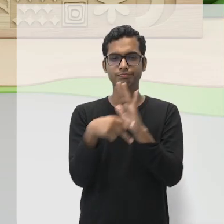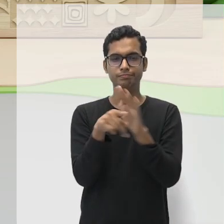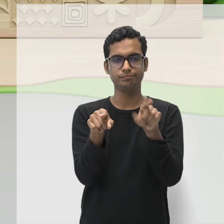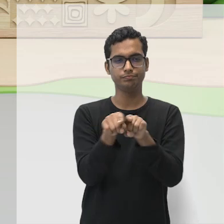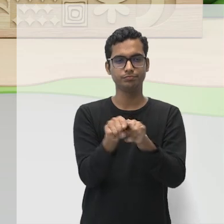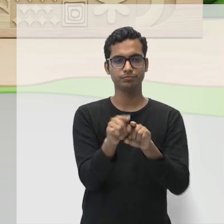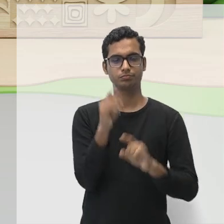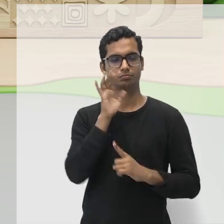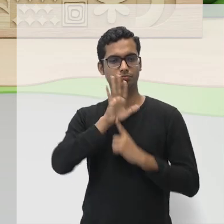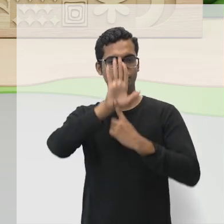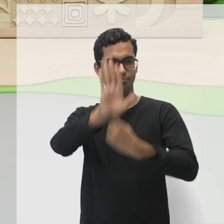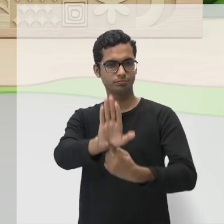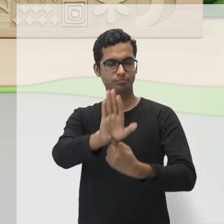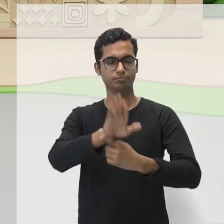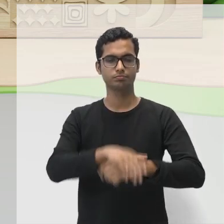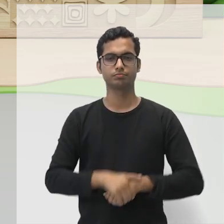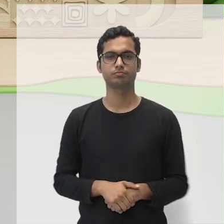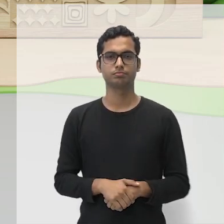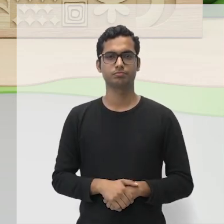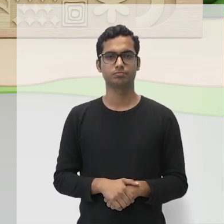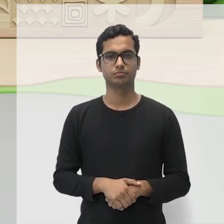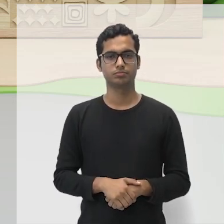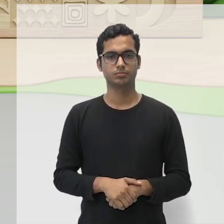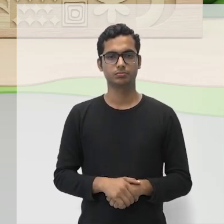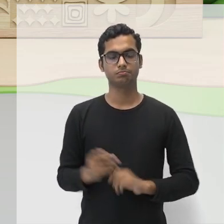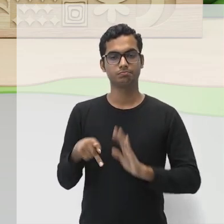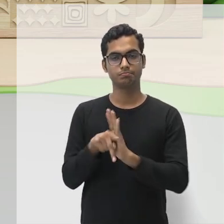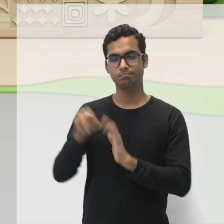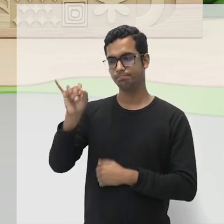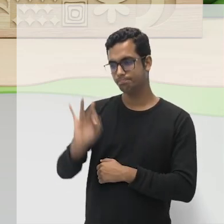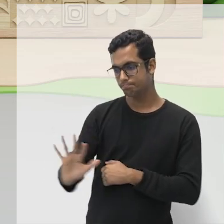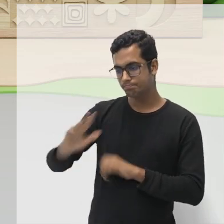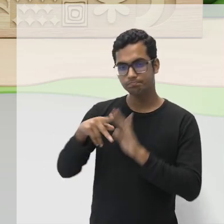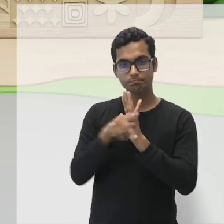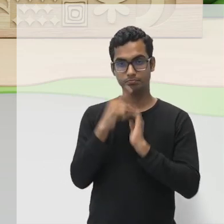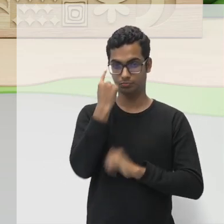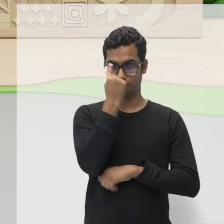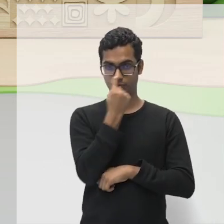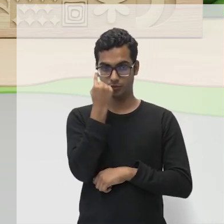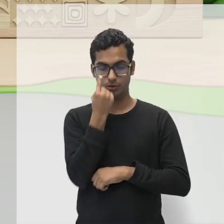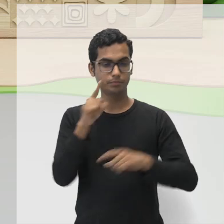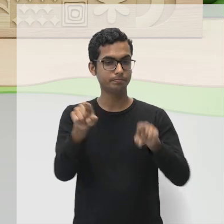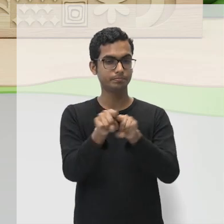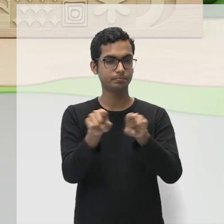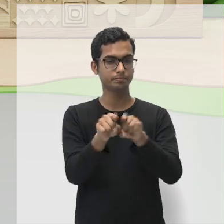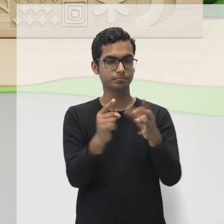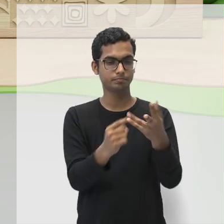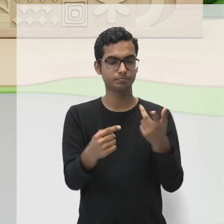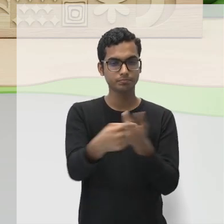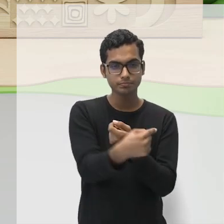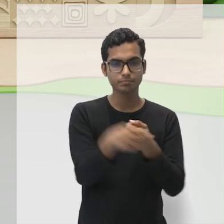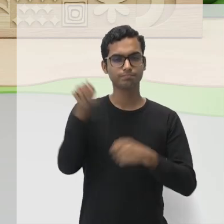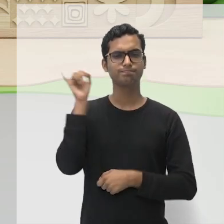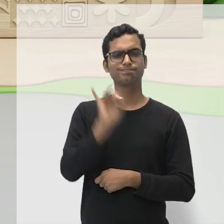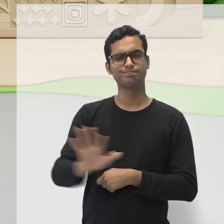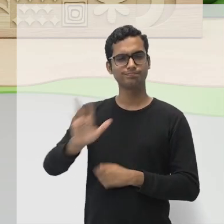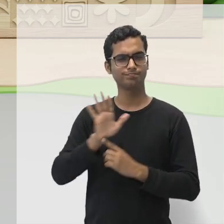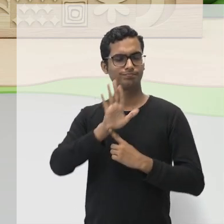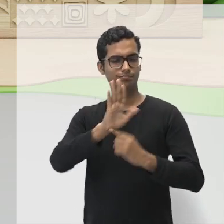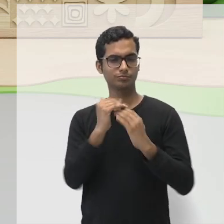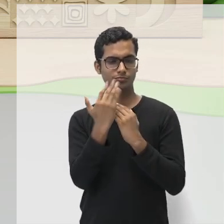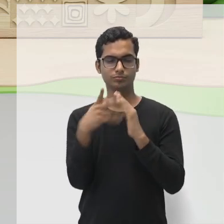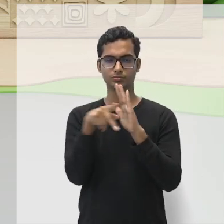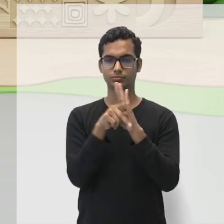sensoriais. Vocês viram aí a imagem anatômica do olho, né? Mas os demais, a imagem só externa